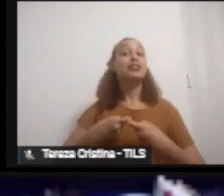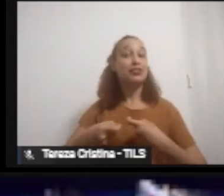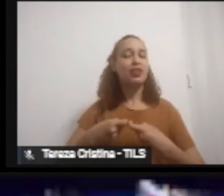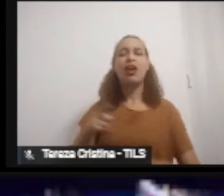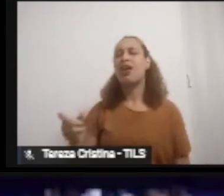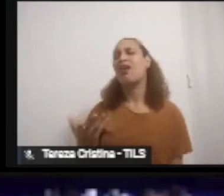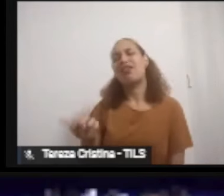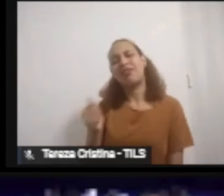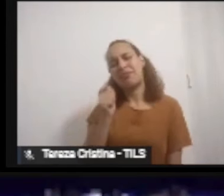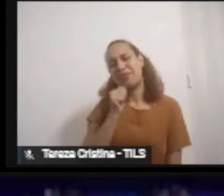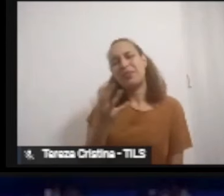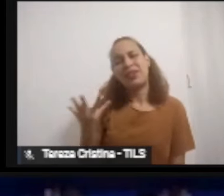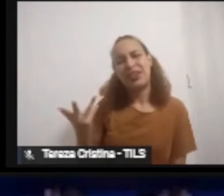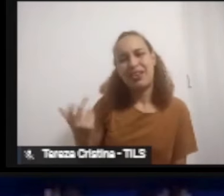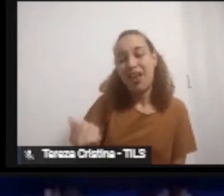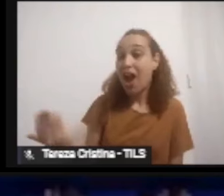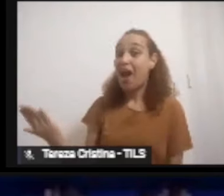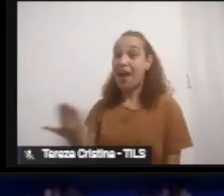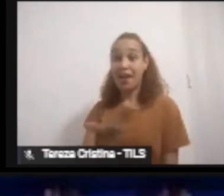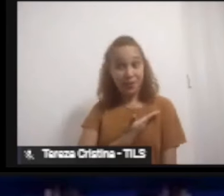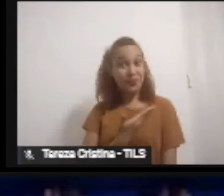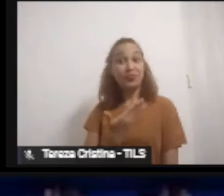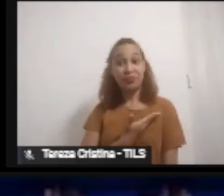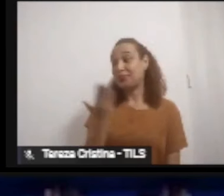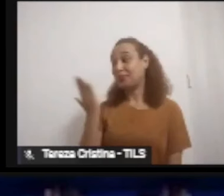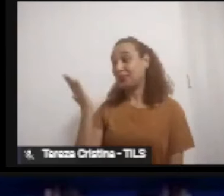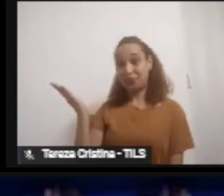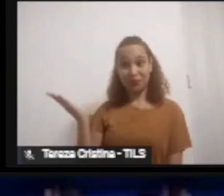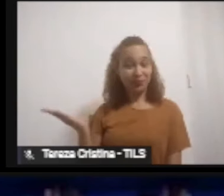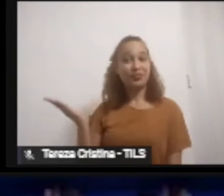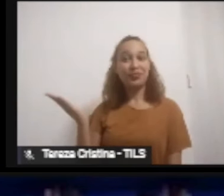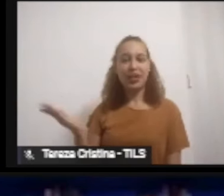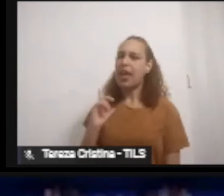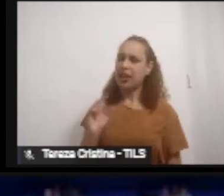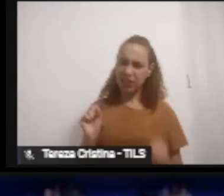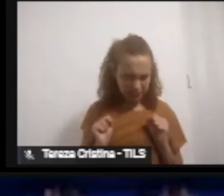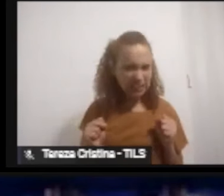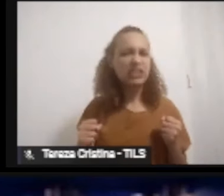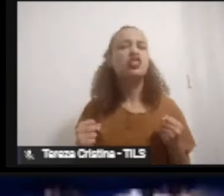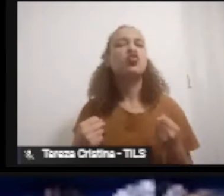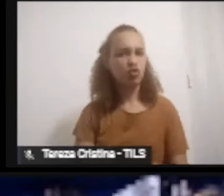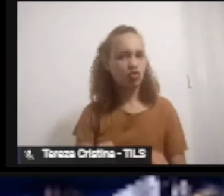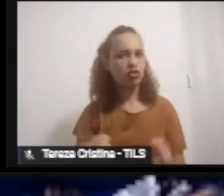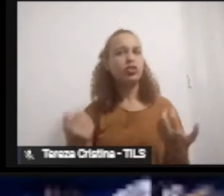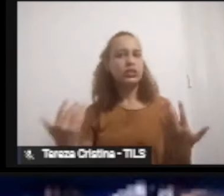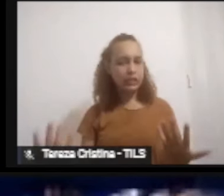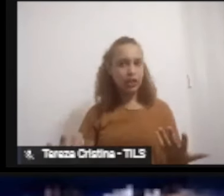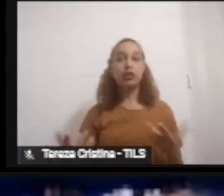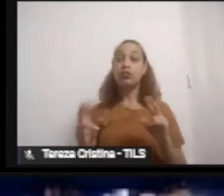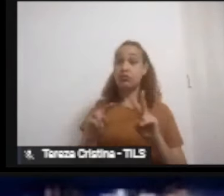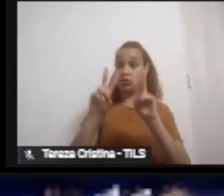é minha amiga, é uma mulher muito engajada aí nas causas de